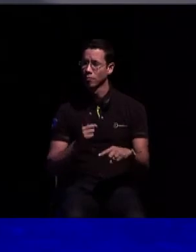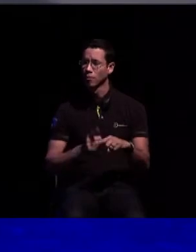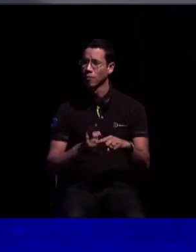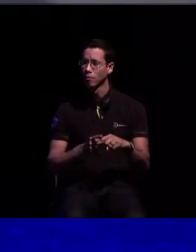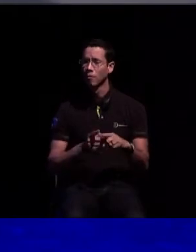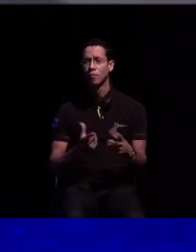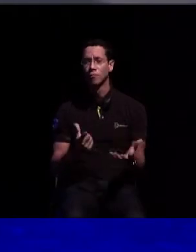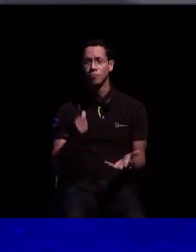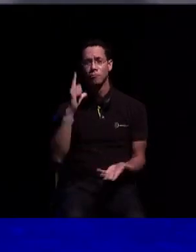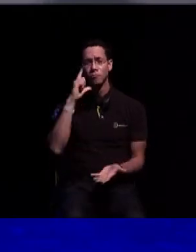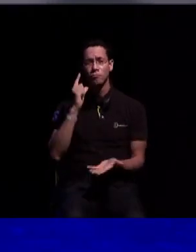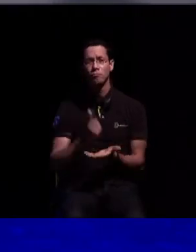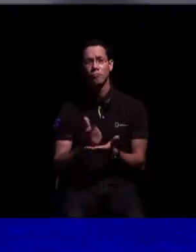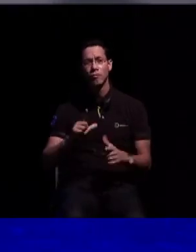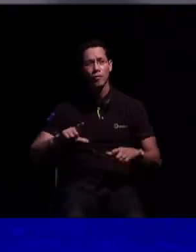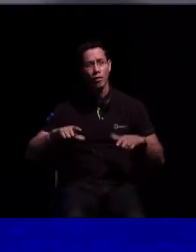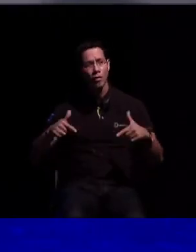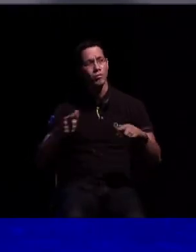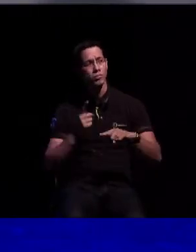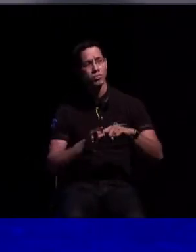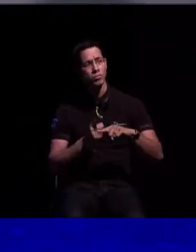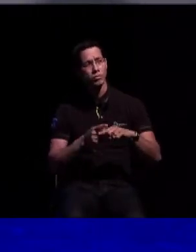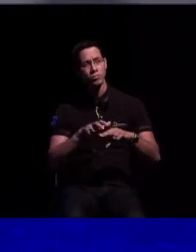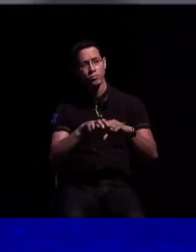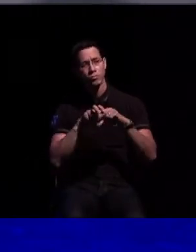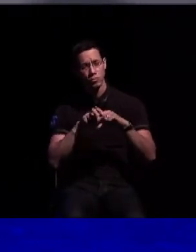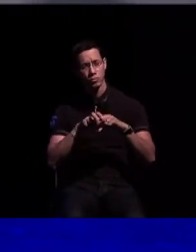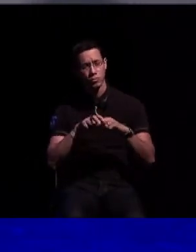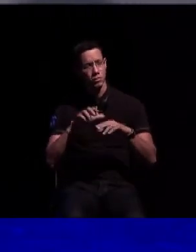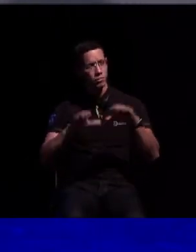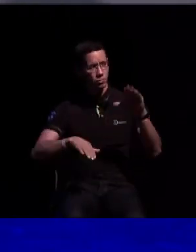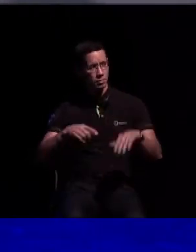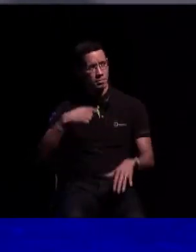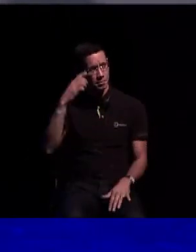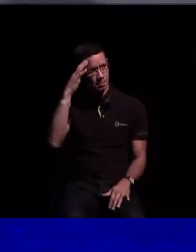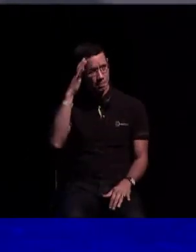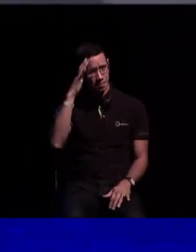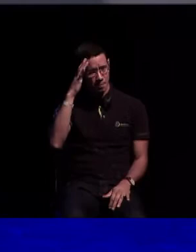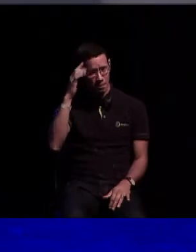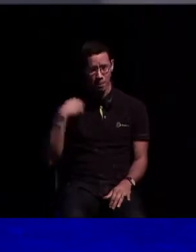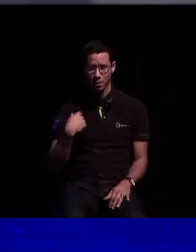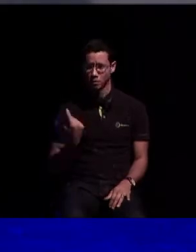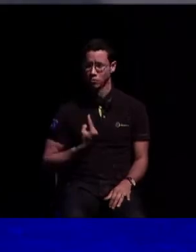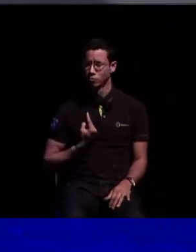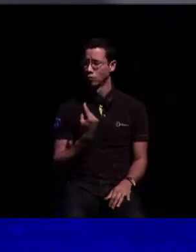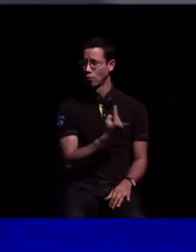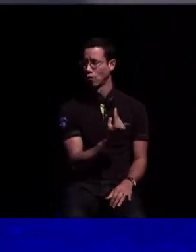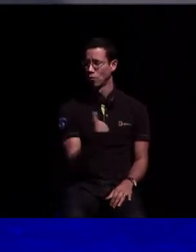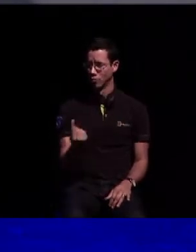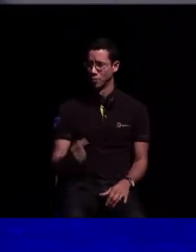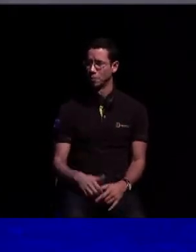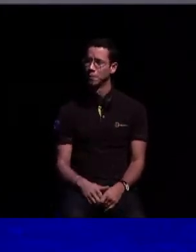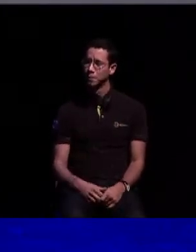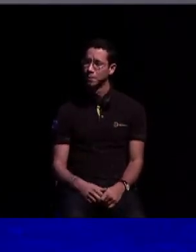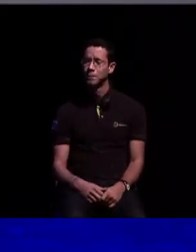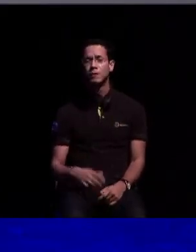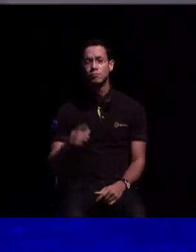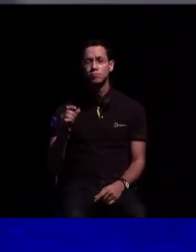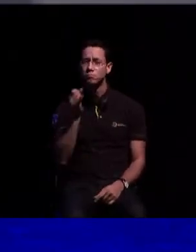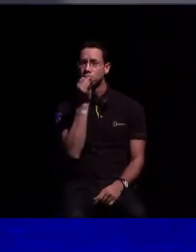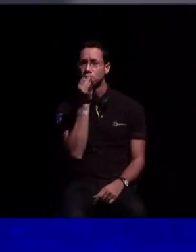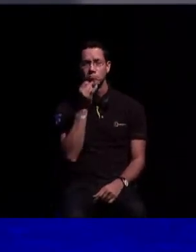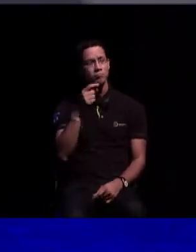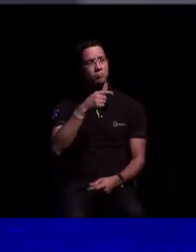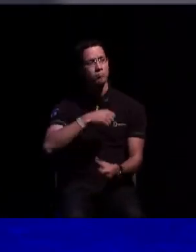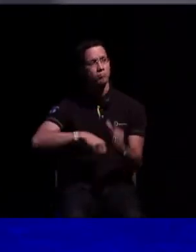age desse modo, porque a gente imagina que isso é individual, né? E é uma loucura isso, porque você imagina hoje em